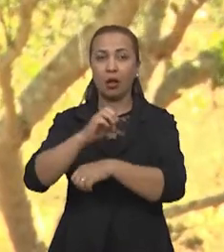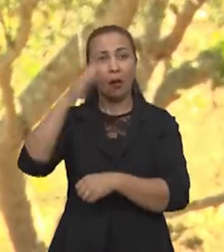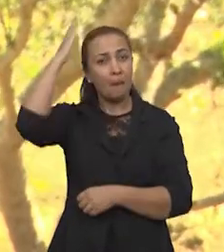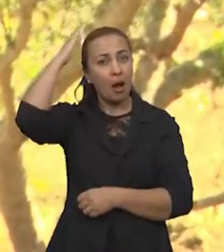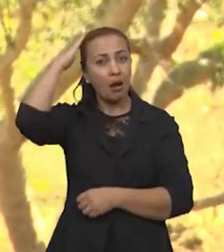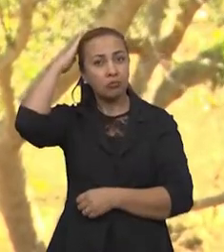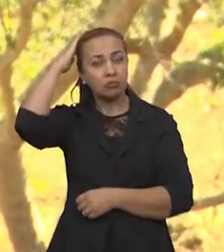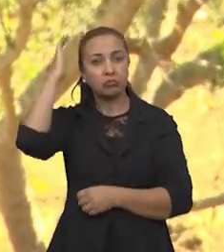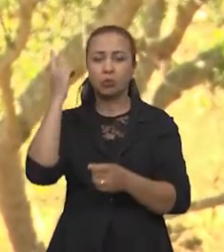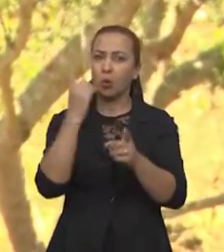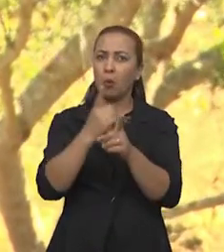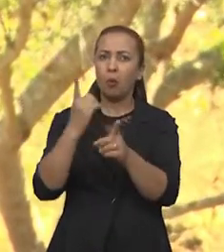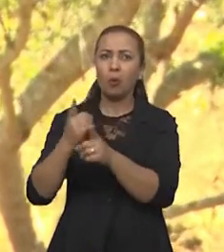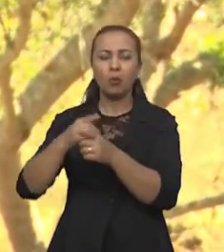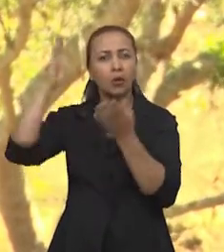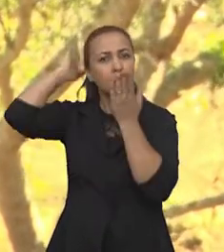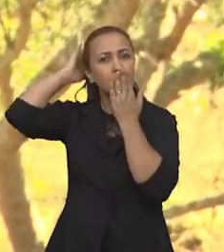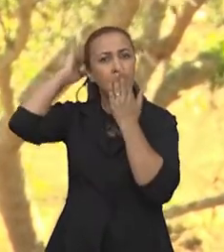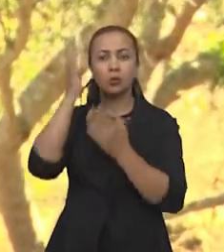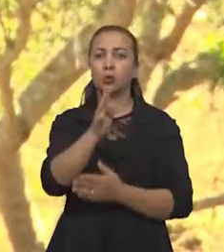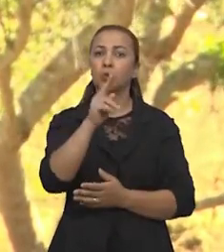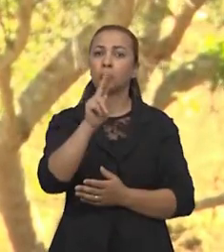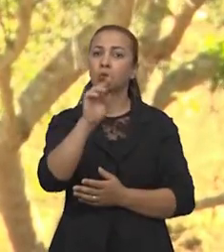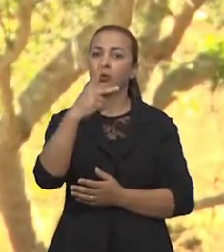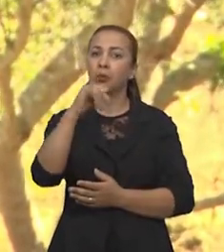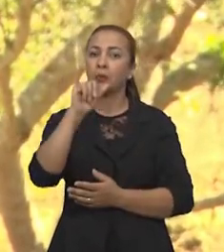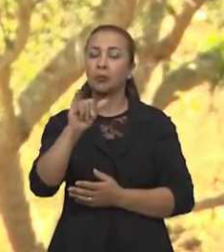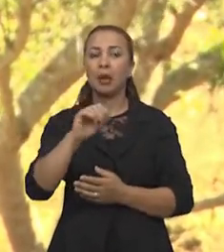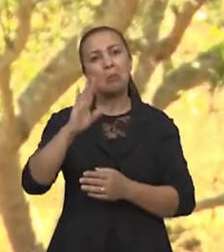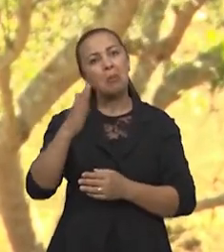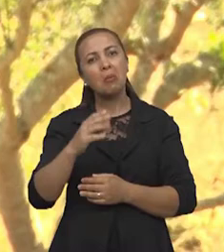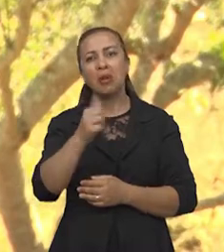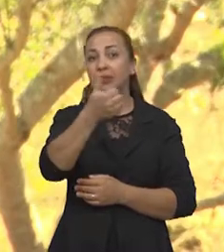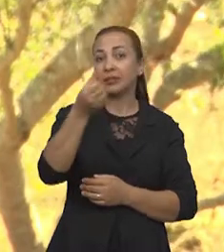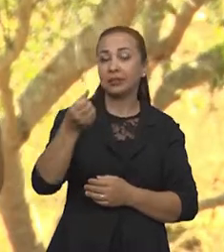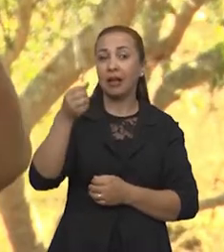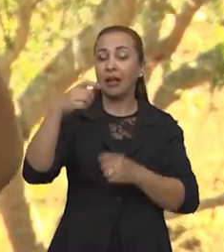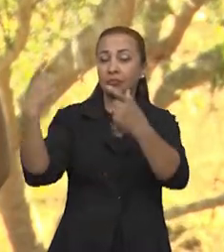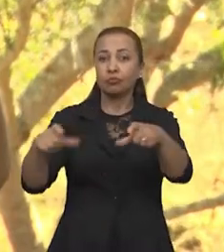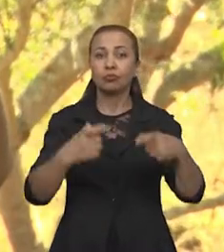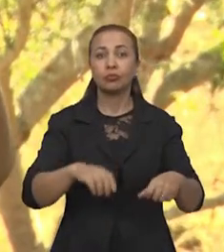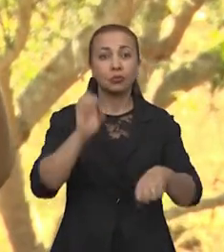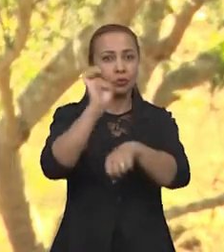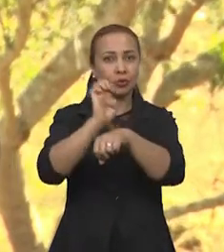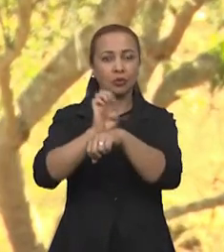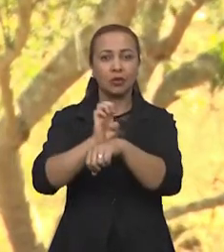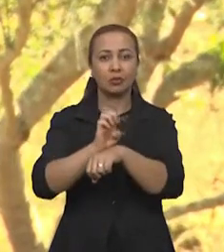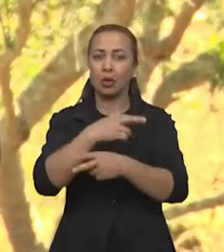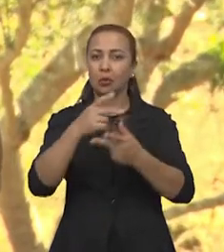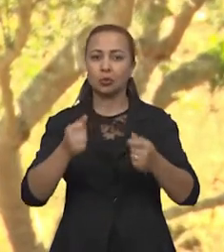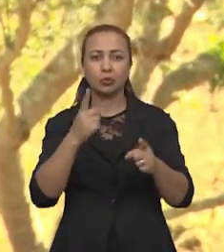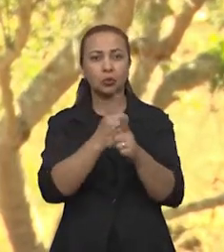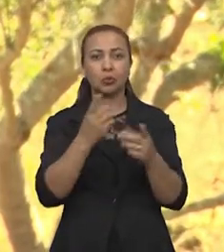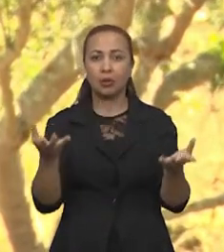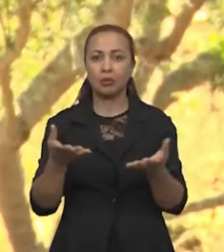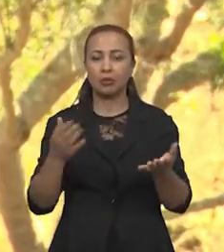Paraíba catalogaram resquícios de ocupação de índios tupis em pelo menos 16 locais do estado. O material